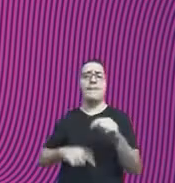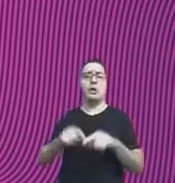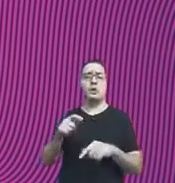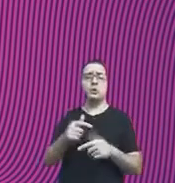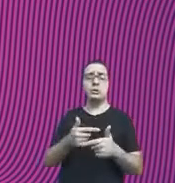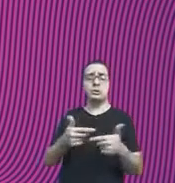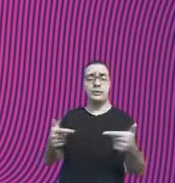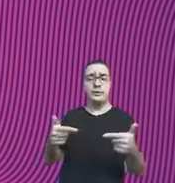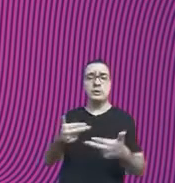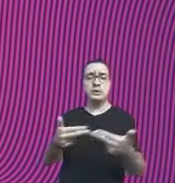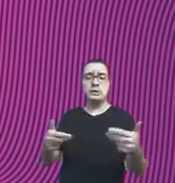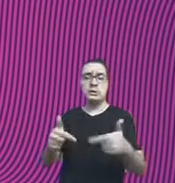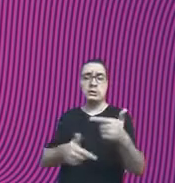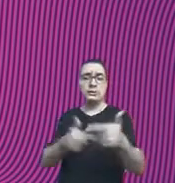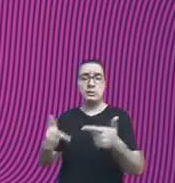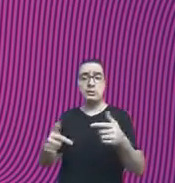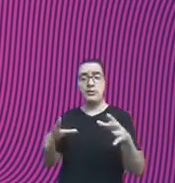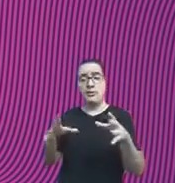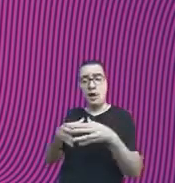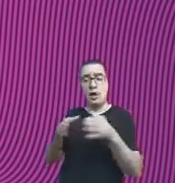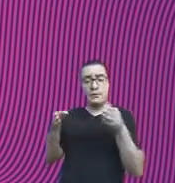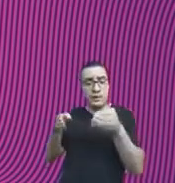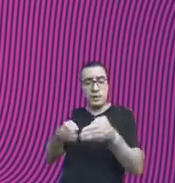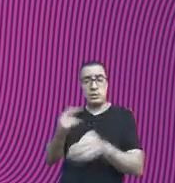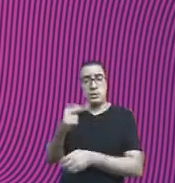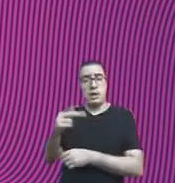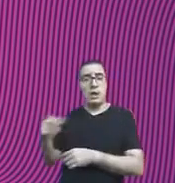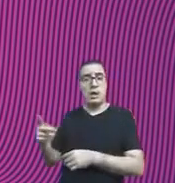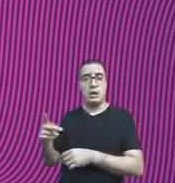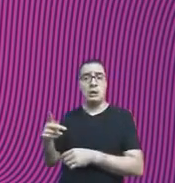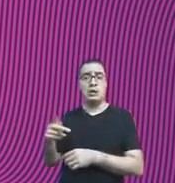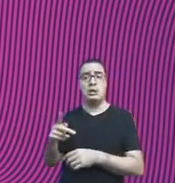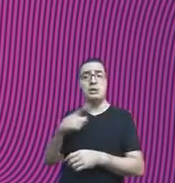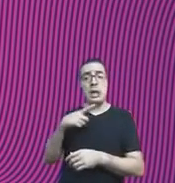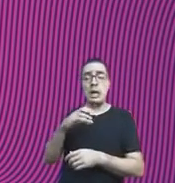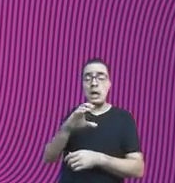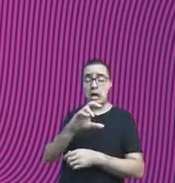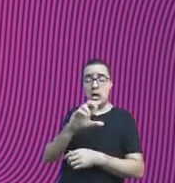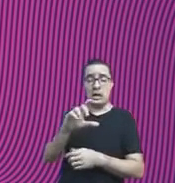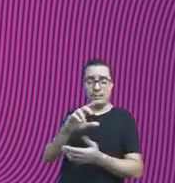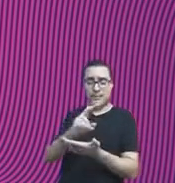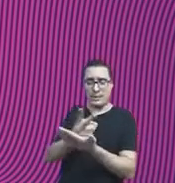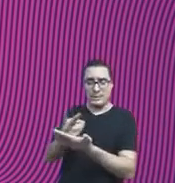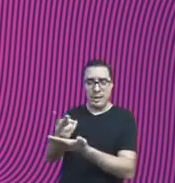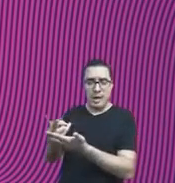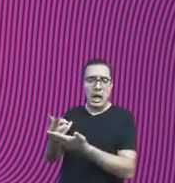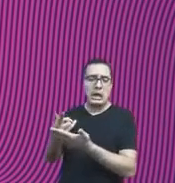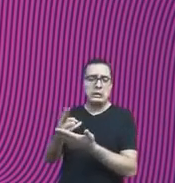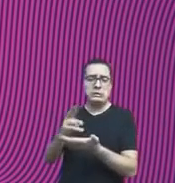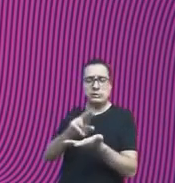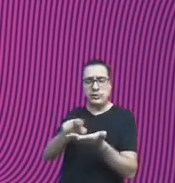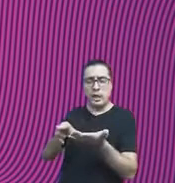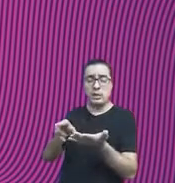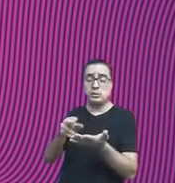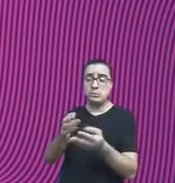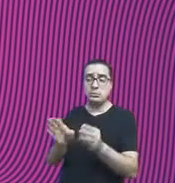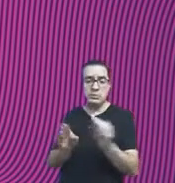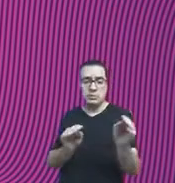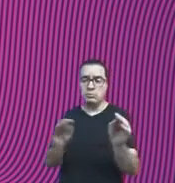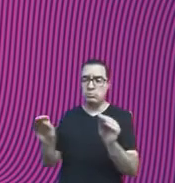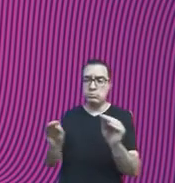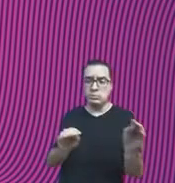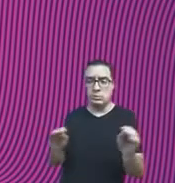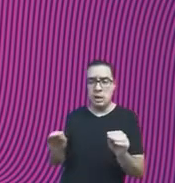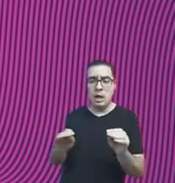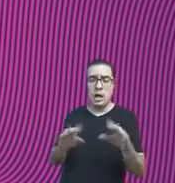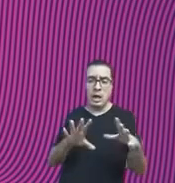elas, fazendo um direcionamento de pacientes para determinadas redes, né? Concentrando, gerando escala para aquela rede, trazendo